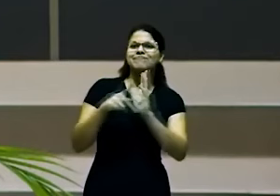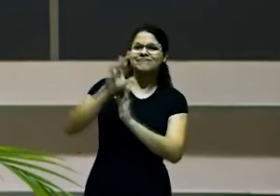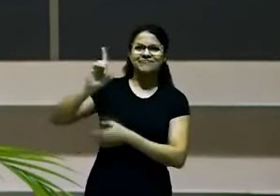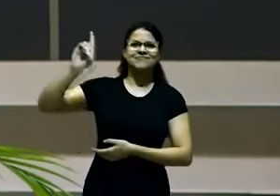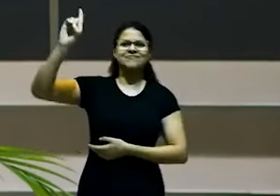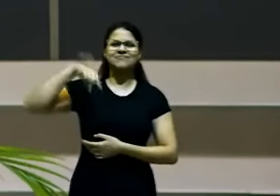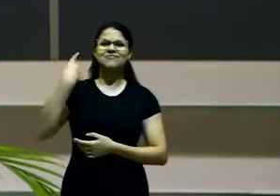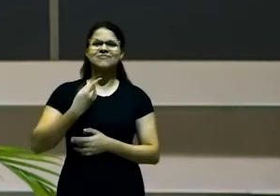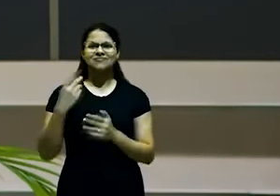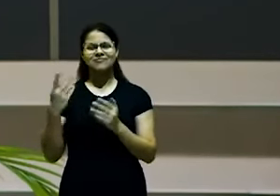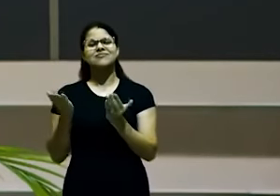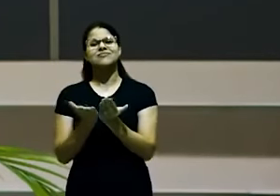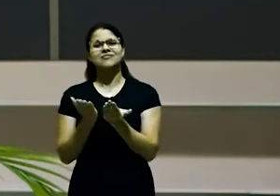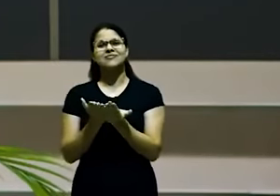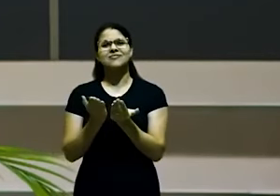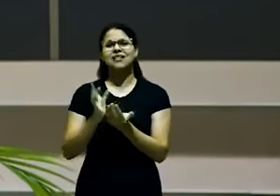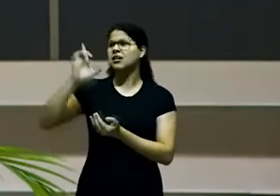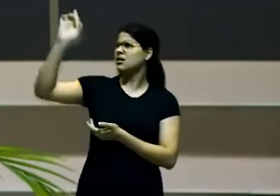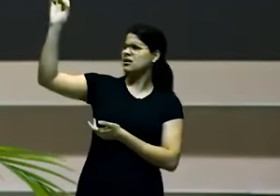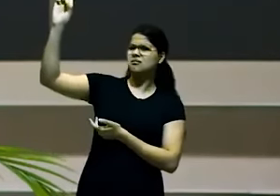gente vai saber que a gente tem um